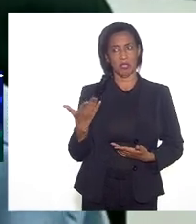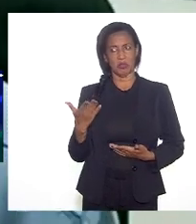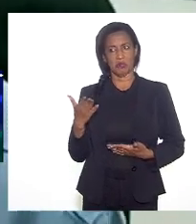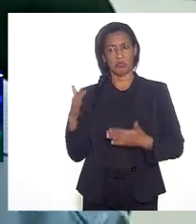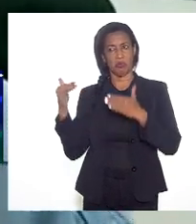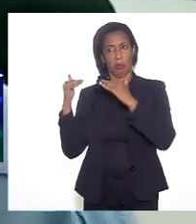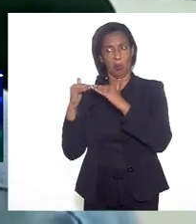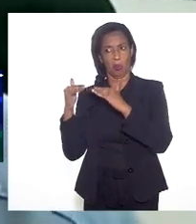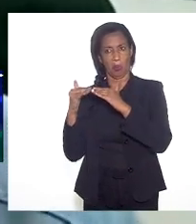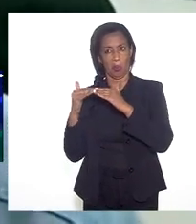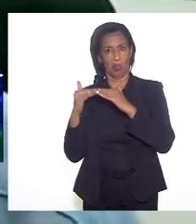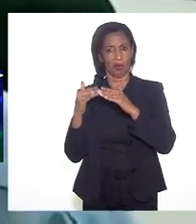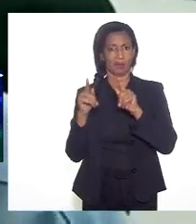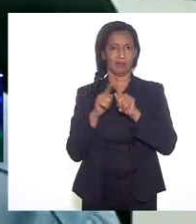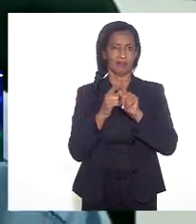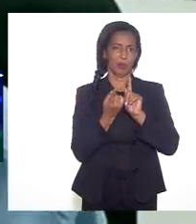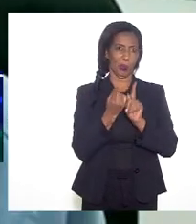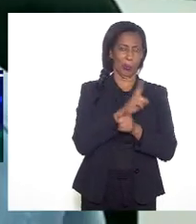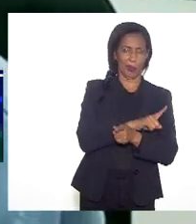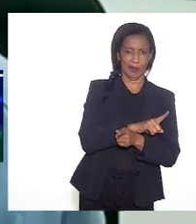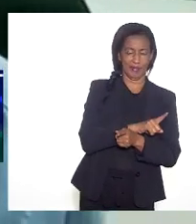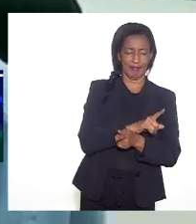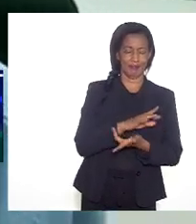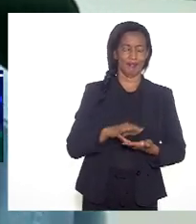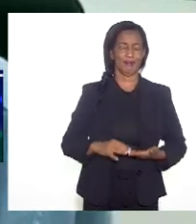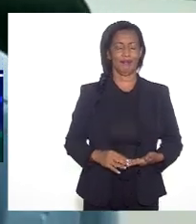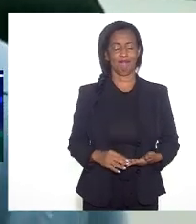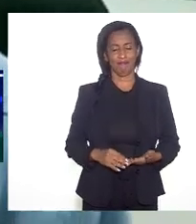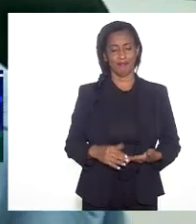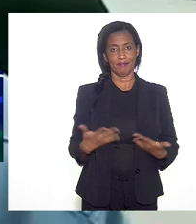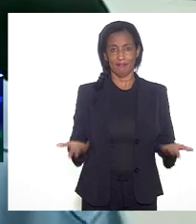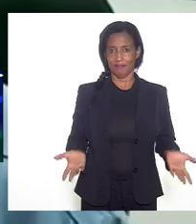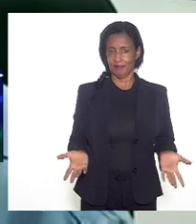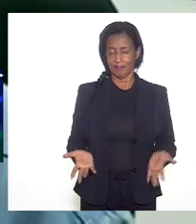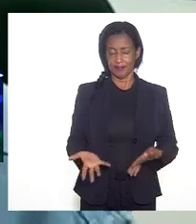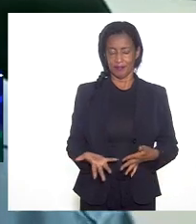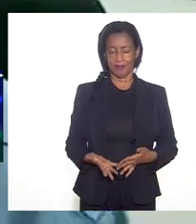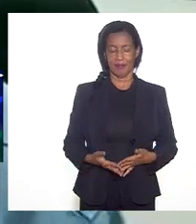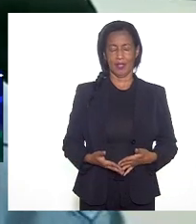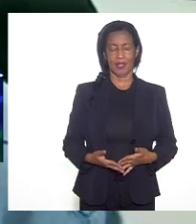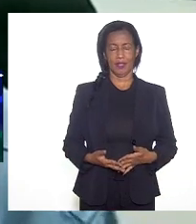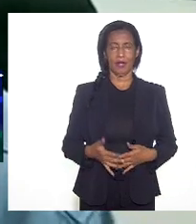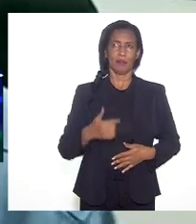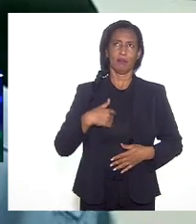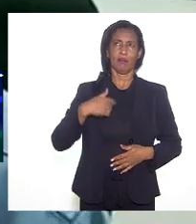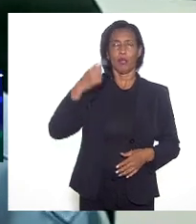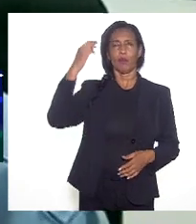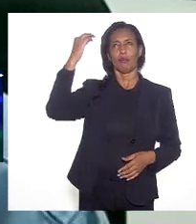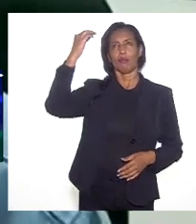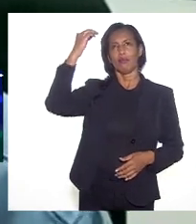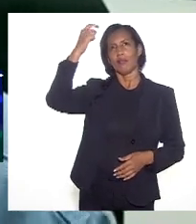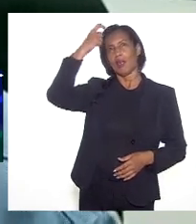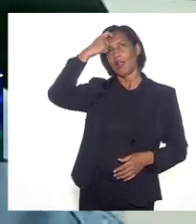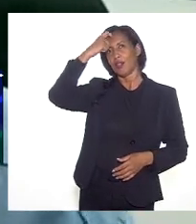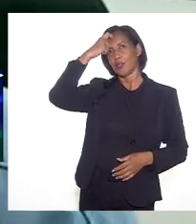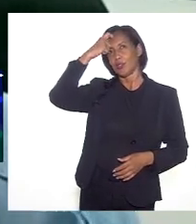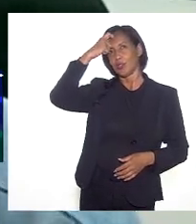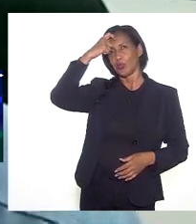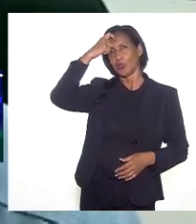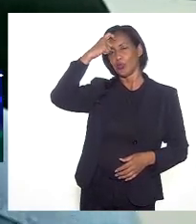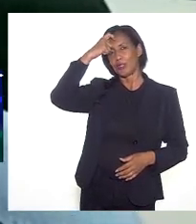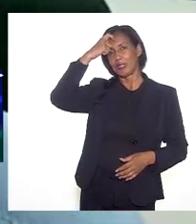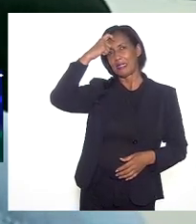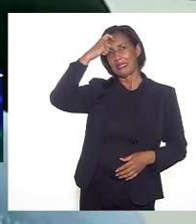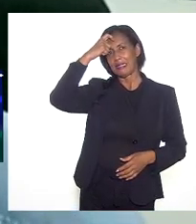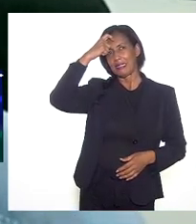sejam contrários. Ora, e meu raciocínio é muito